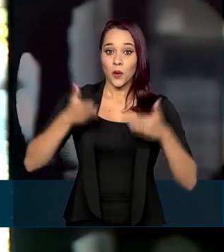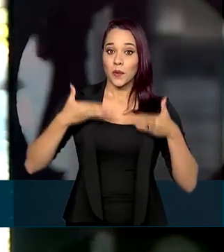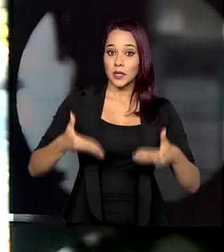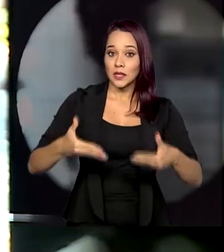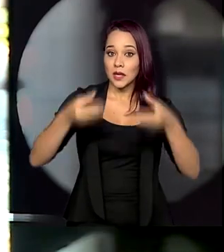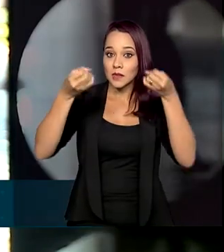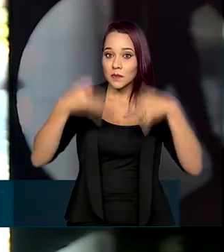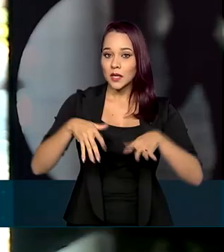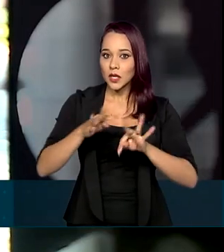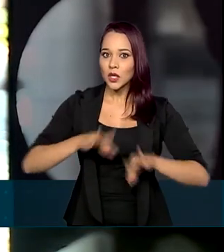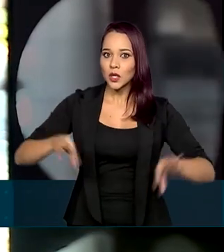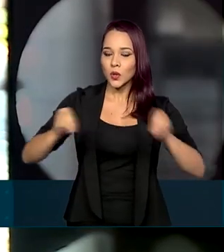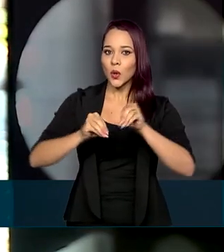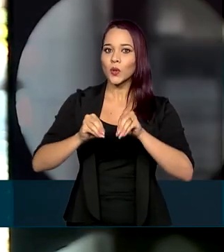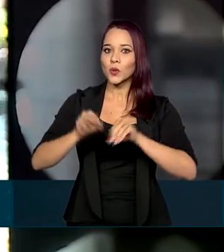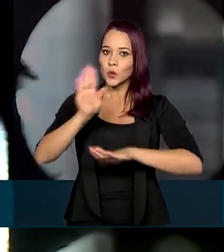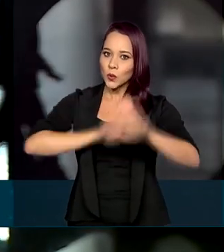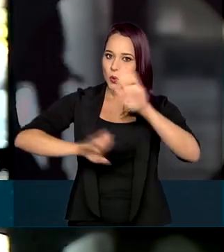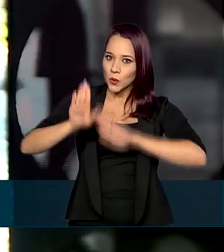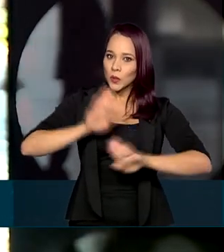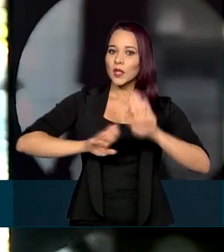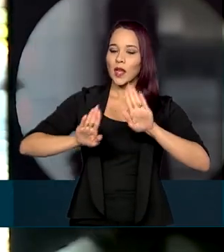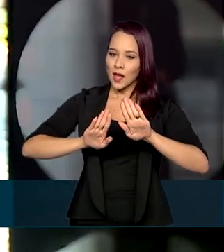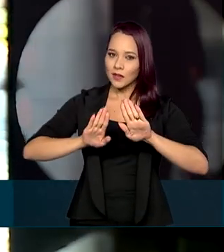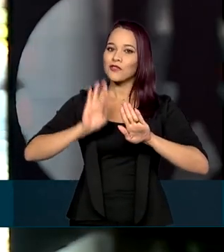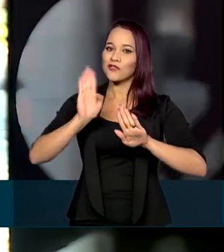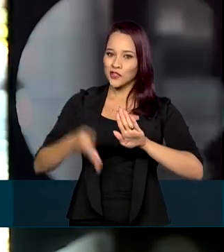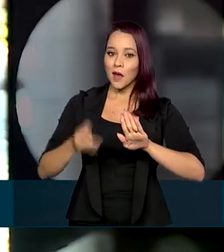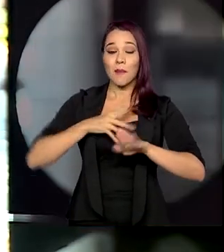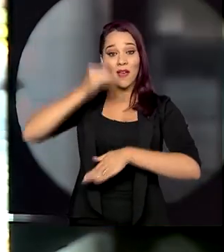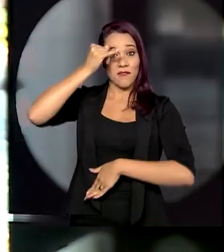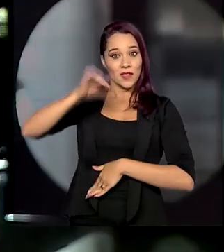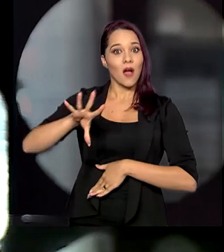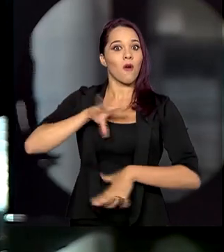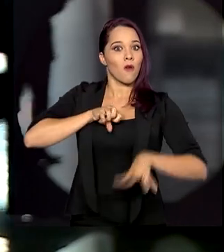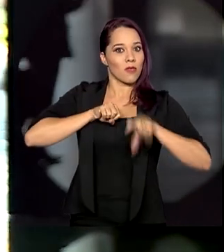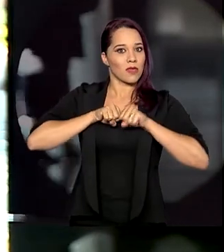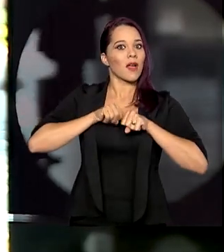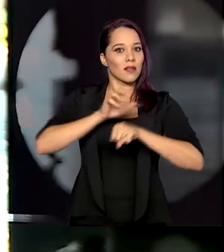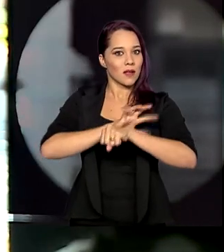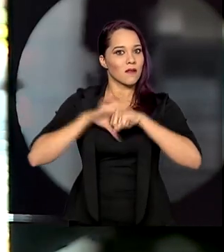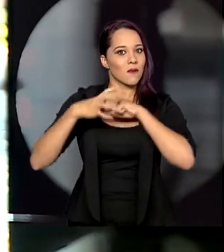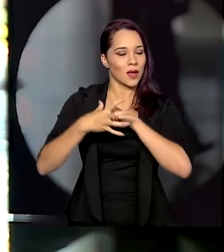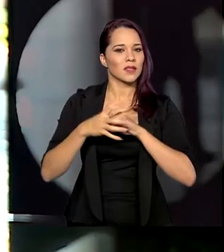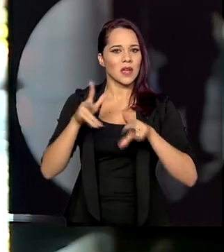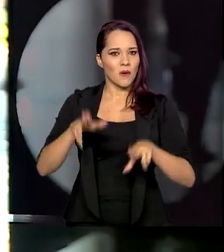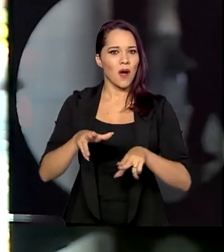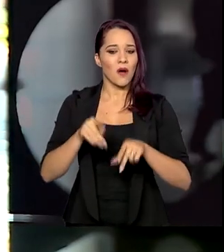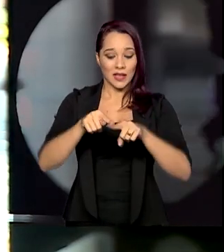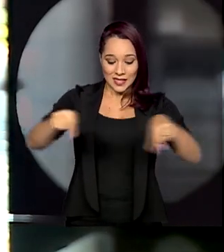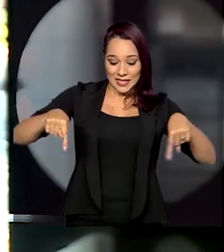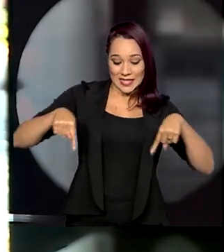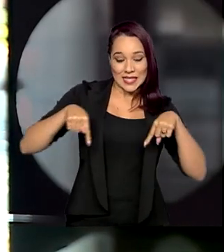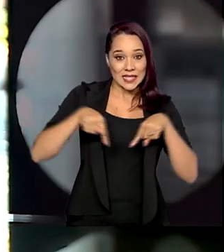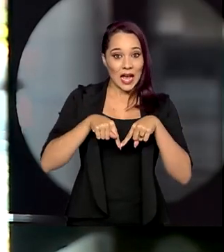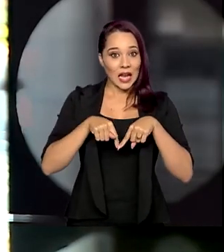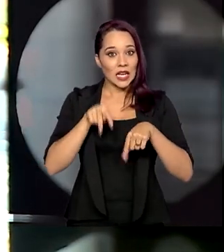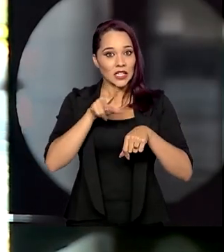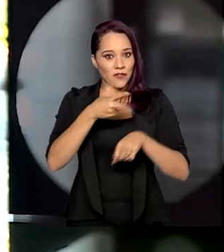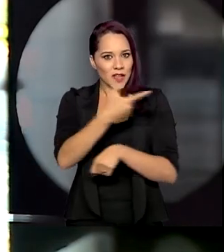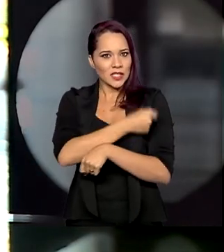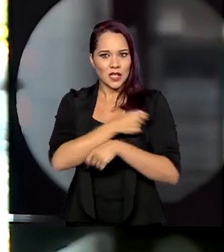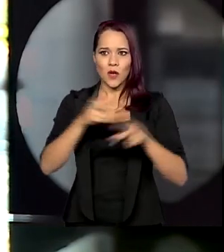explica que todos os cuidados serão tomados para evitar o contágio da doença. Como salas de vacinação bem